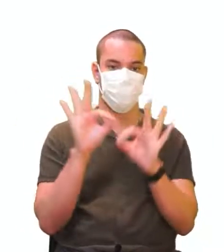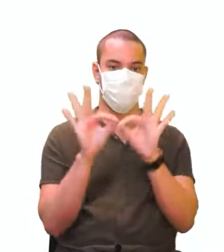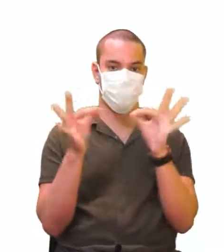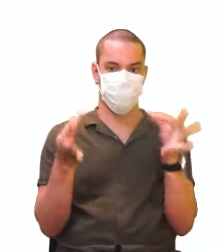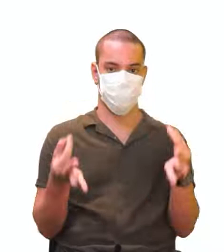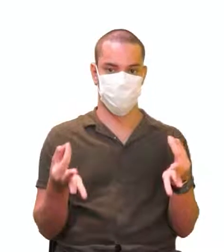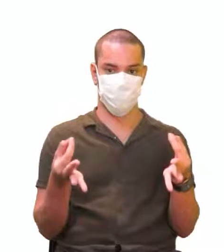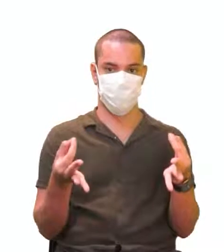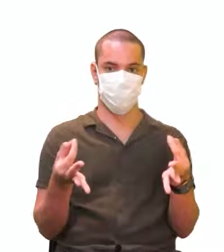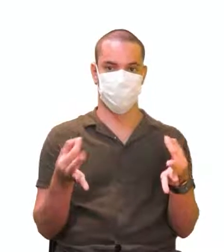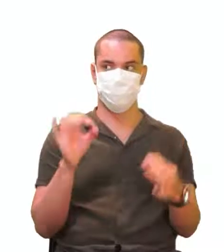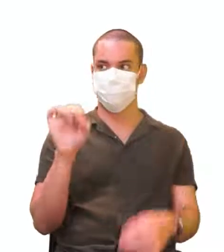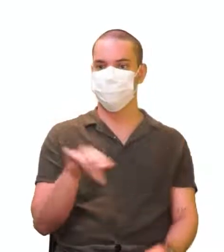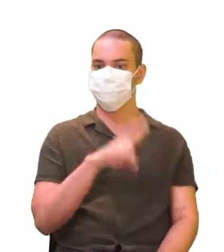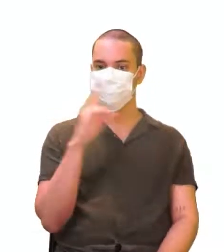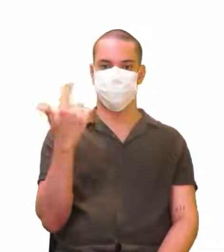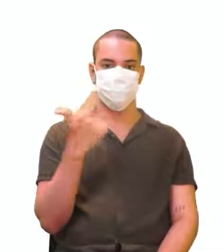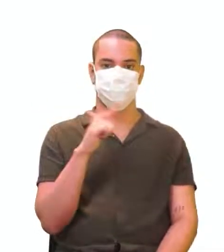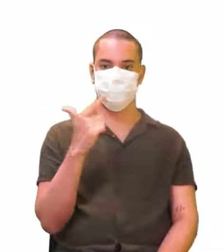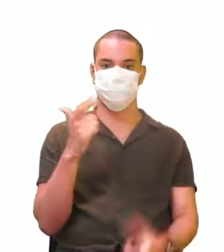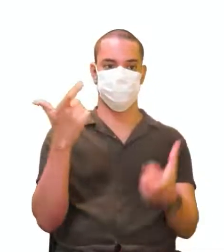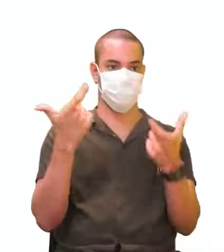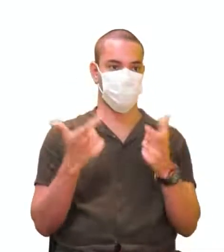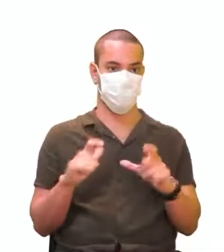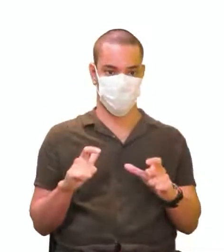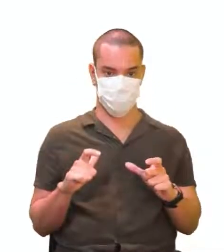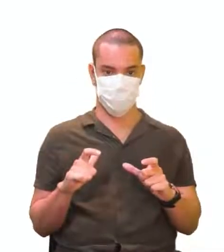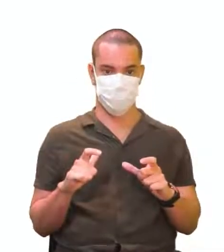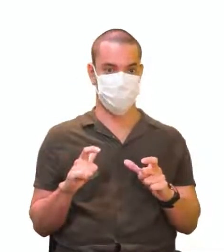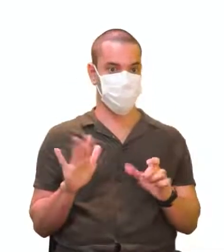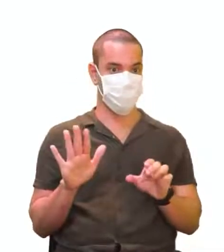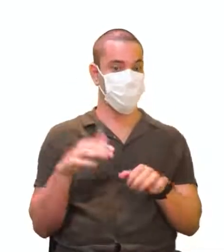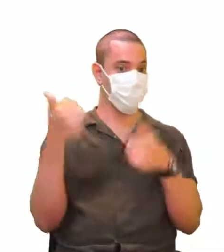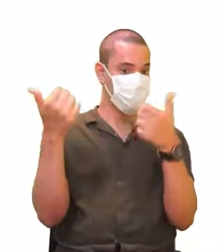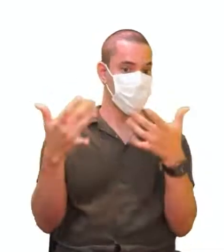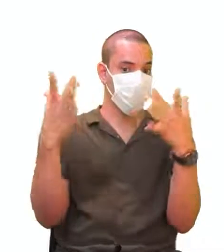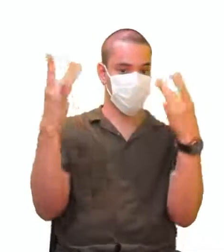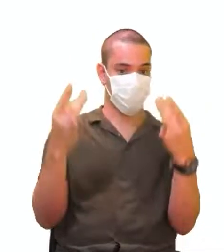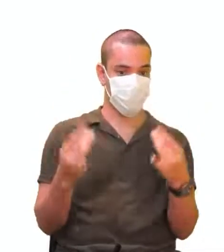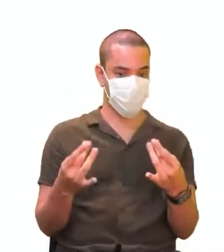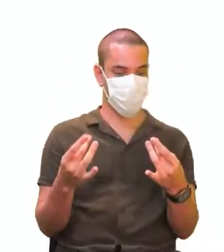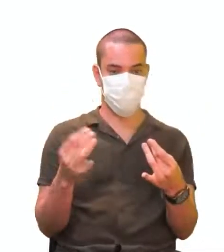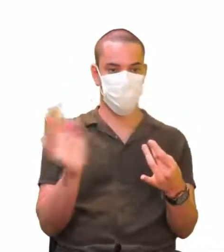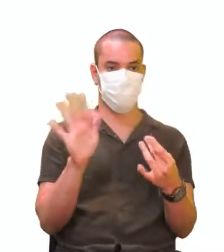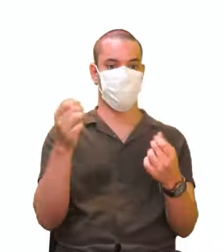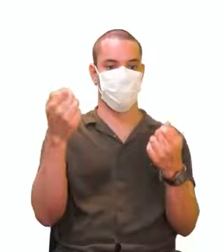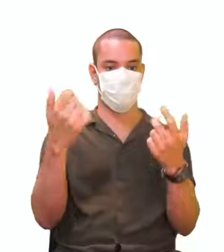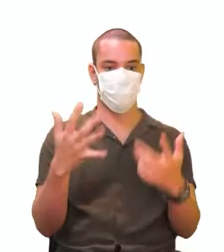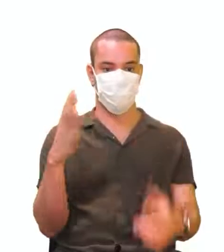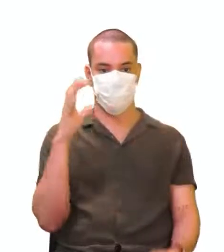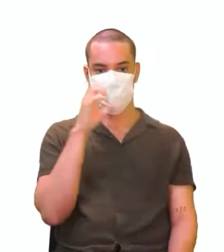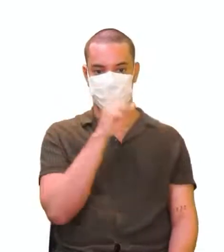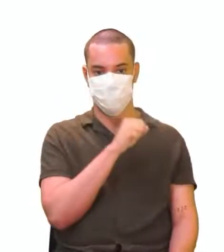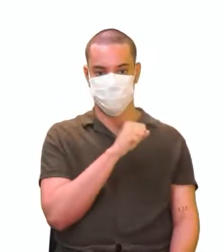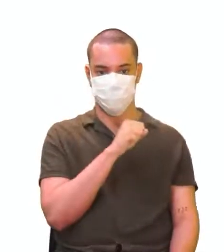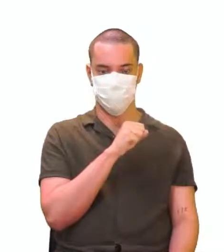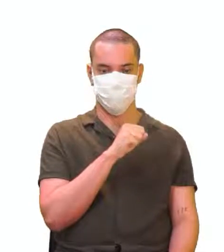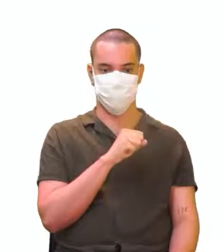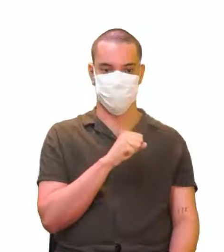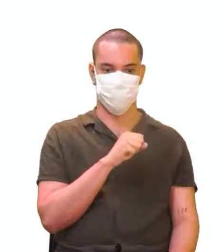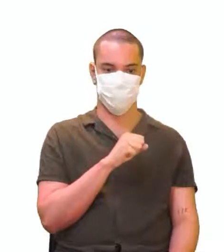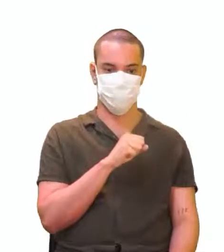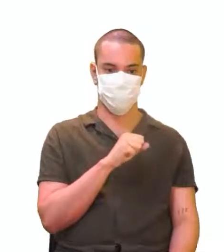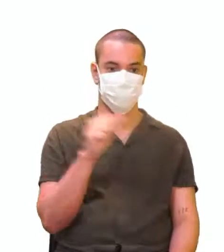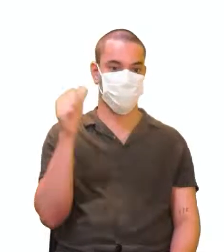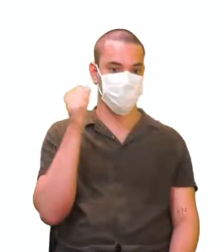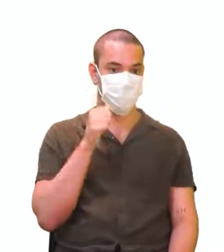simples, vamos dizer assim, ou que não tem como para onde a gente correr. Aí eu vou para aqui, para o indivíduo O. Opa, o indivíduo,